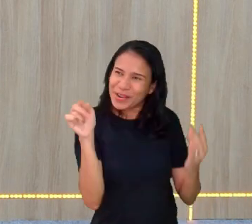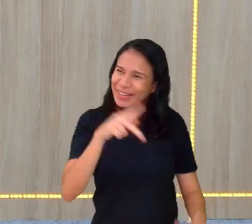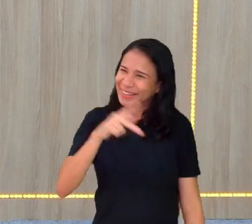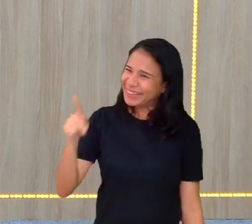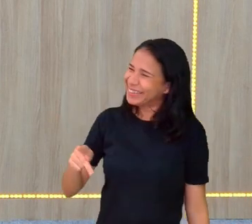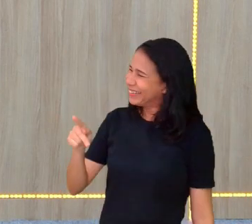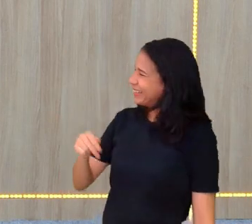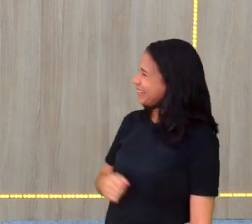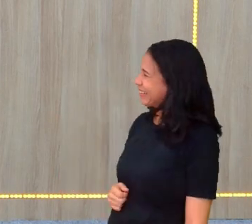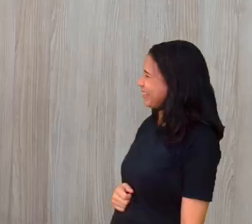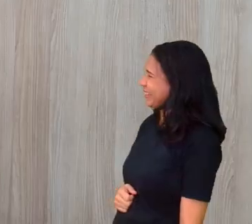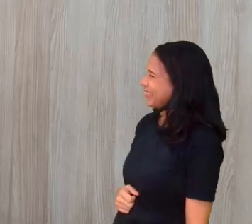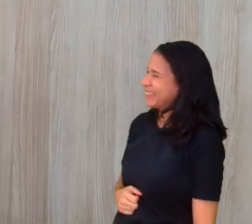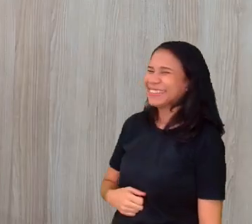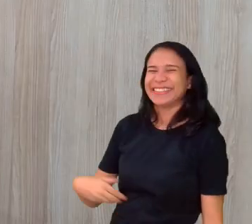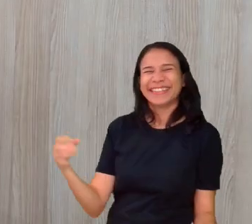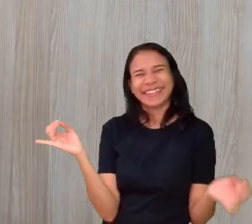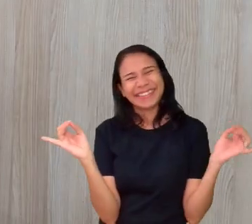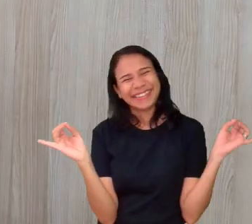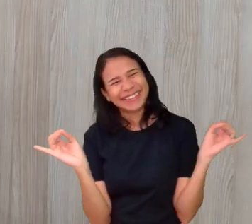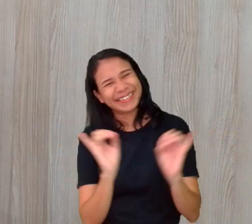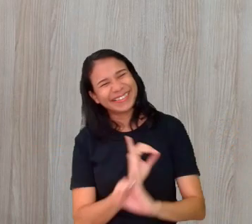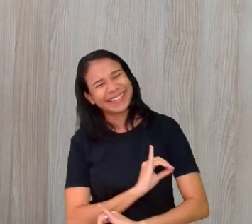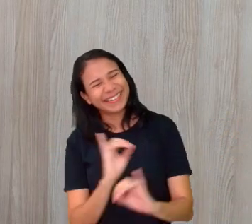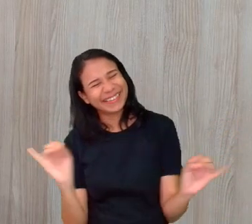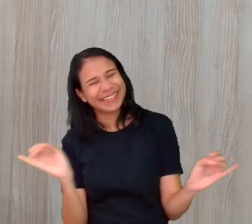professor Luciano? Oh,